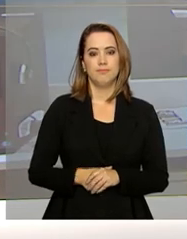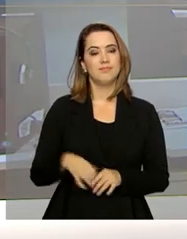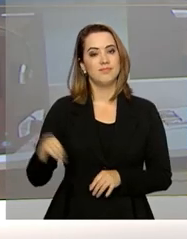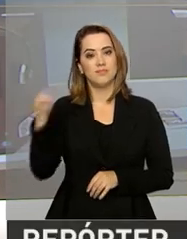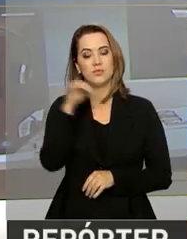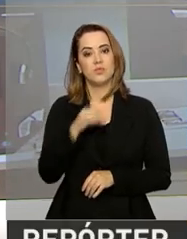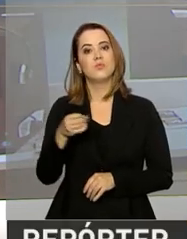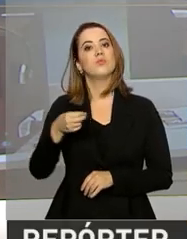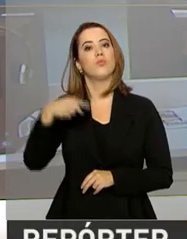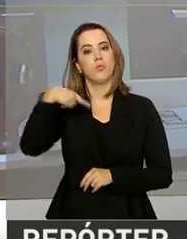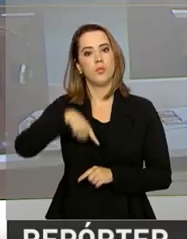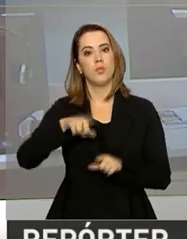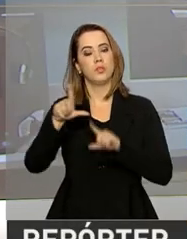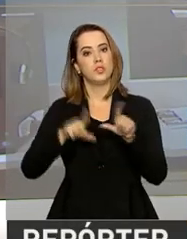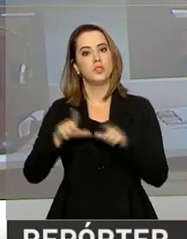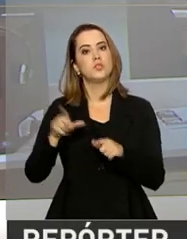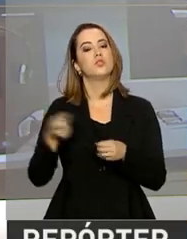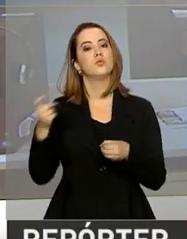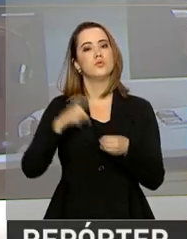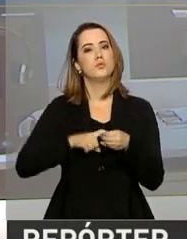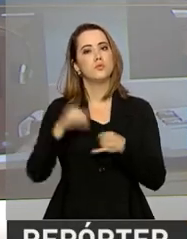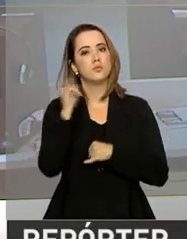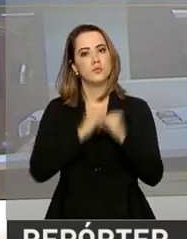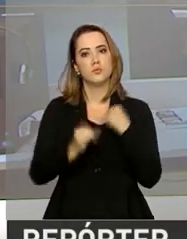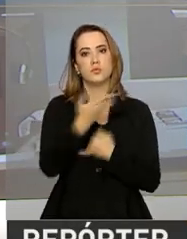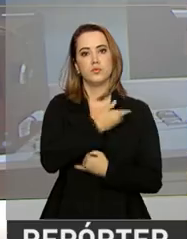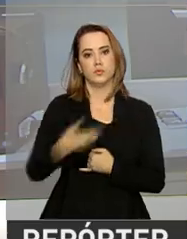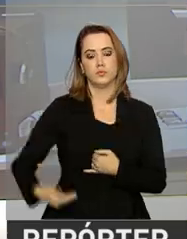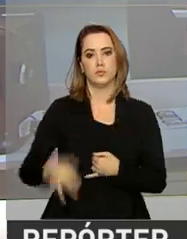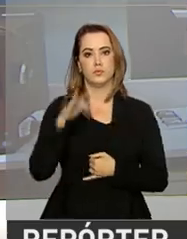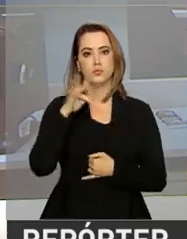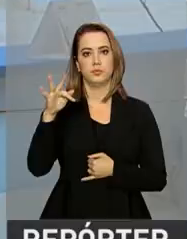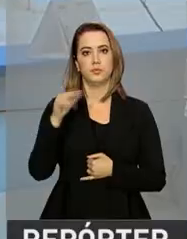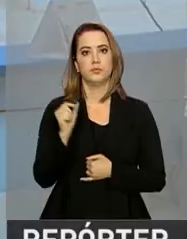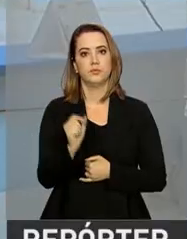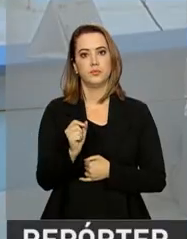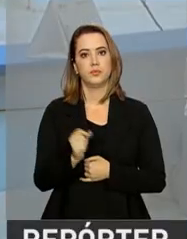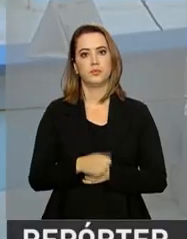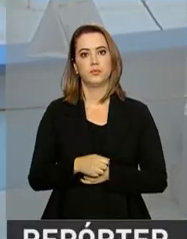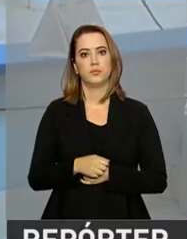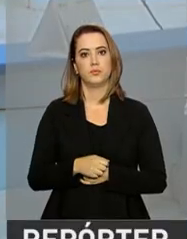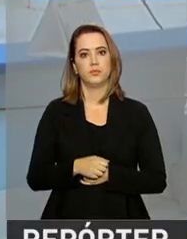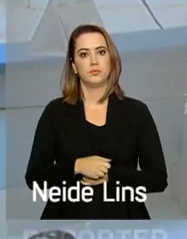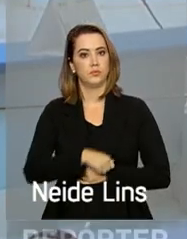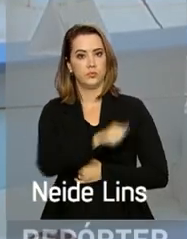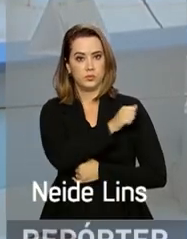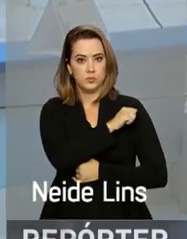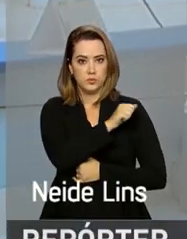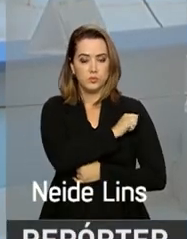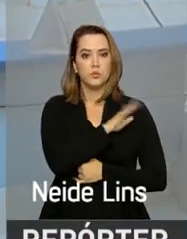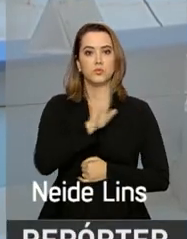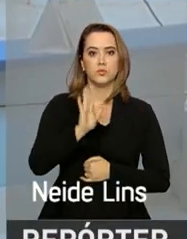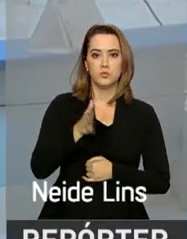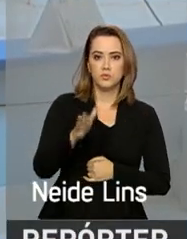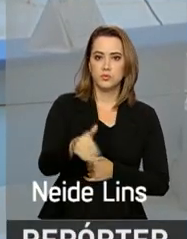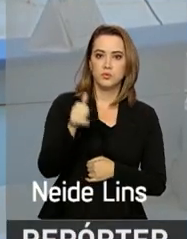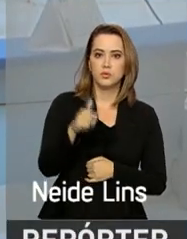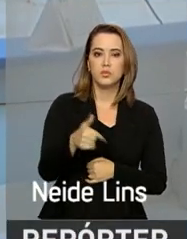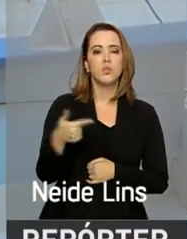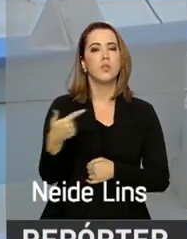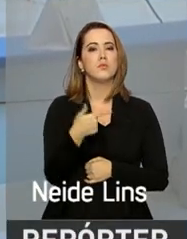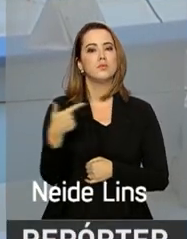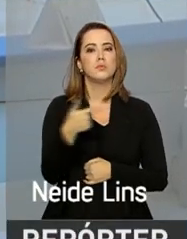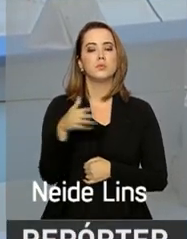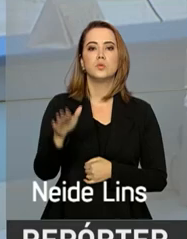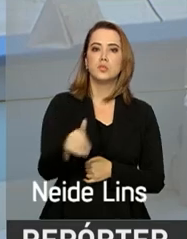Olá o repórter NBR está de volta trazendo as notícias do governo federal Os estudantes selecionados na